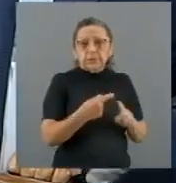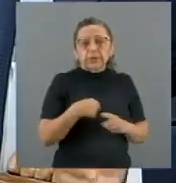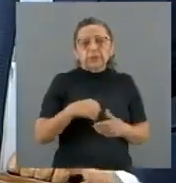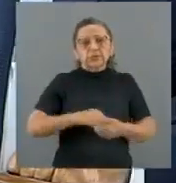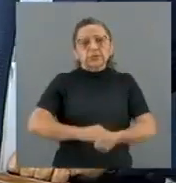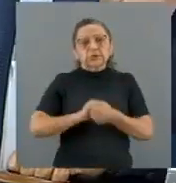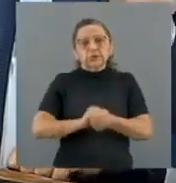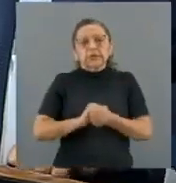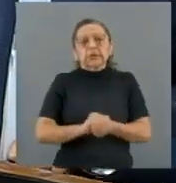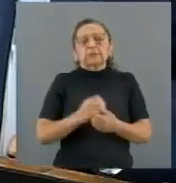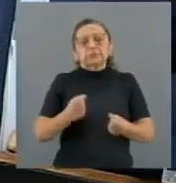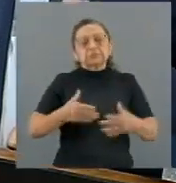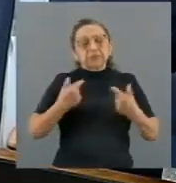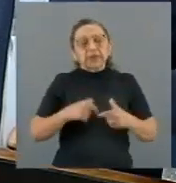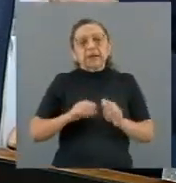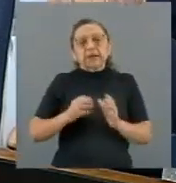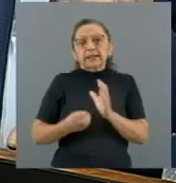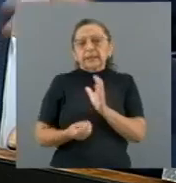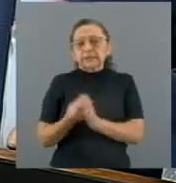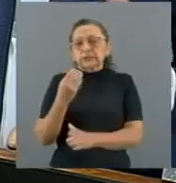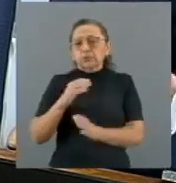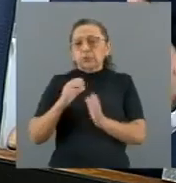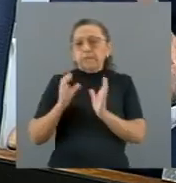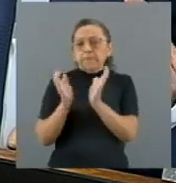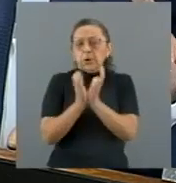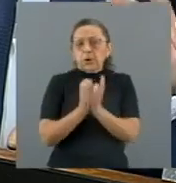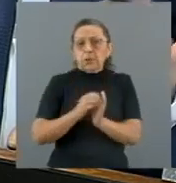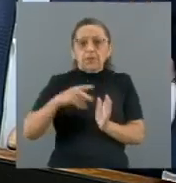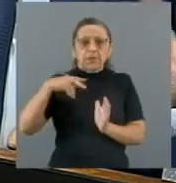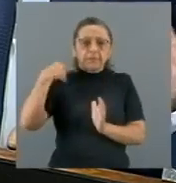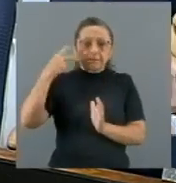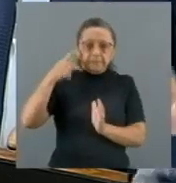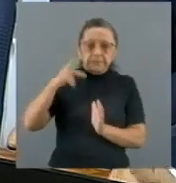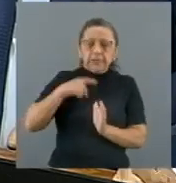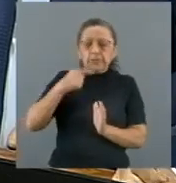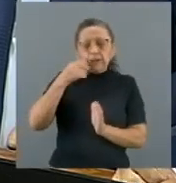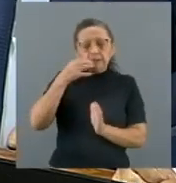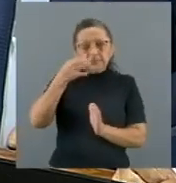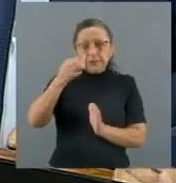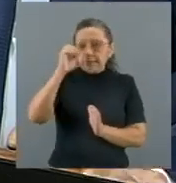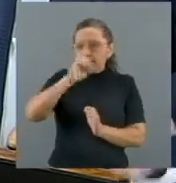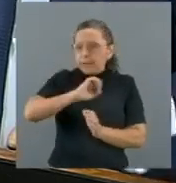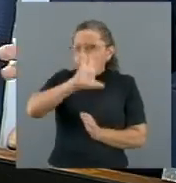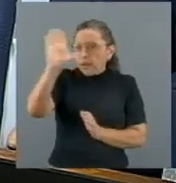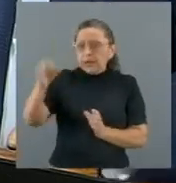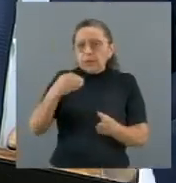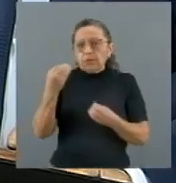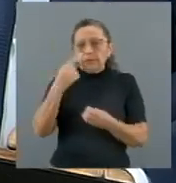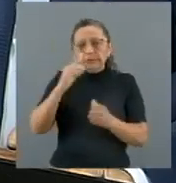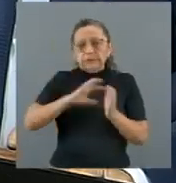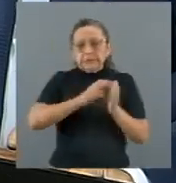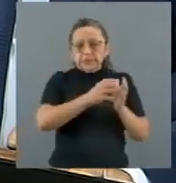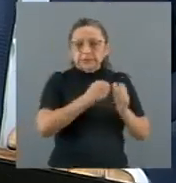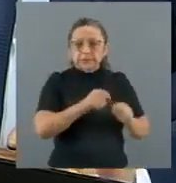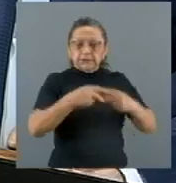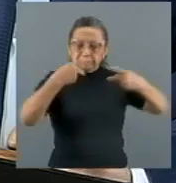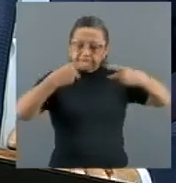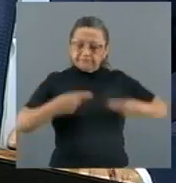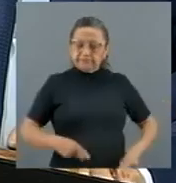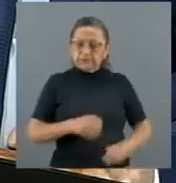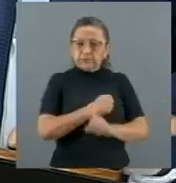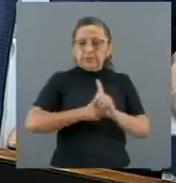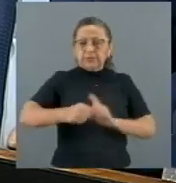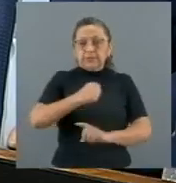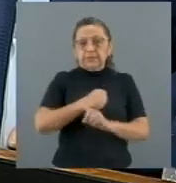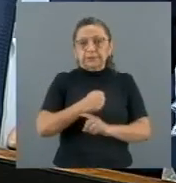do bloco partidário, que tem uma visão muito clara sobre a forma como esse partido deve se comportar na sociedade de forma